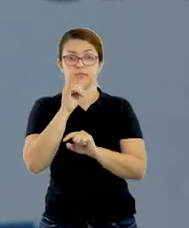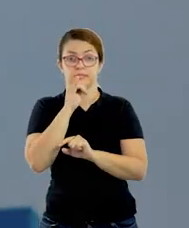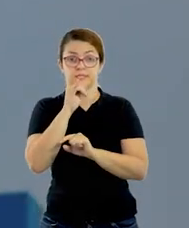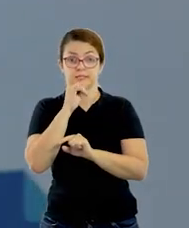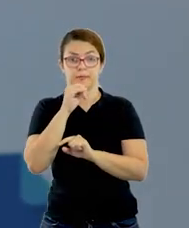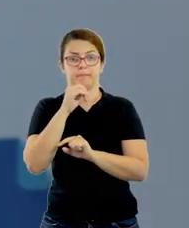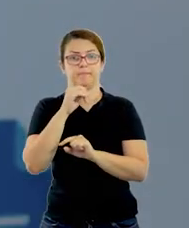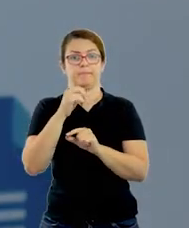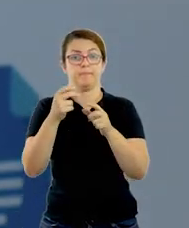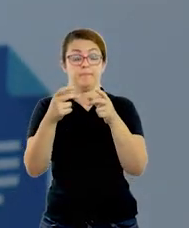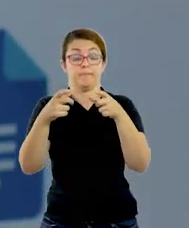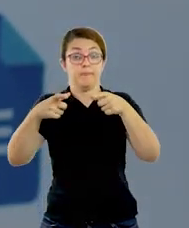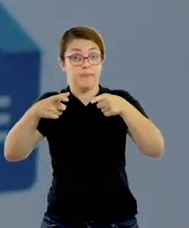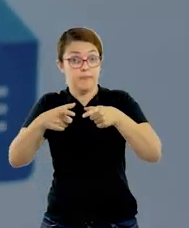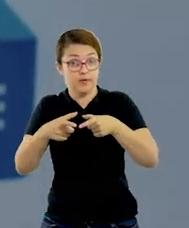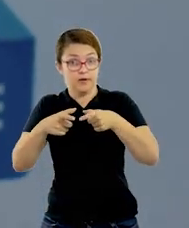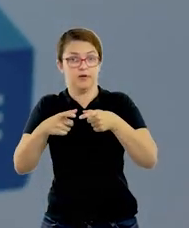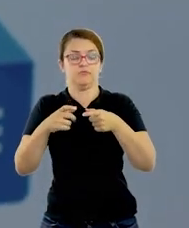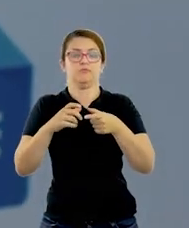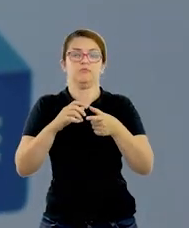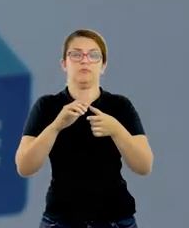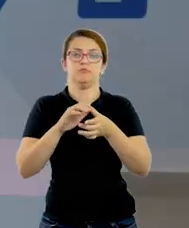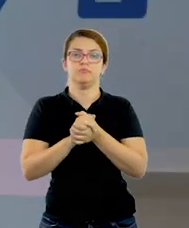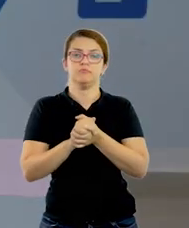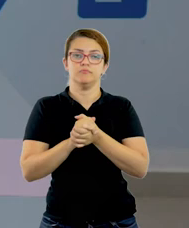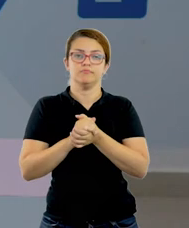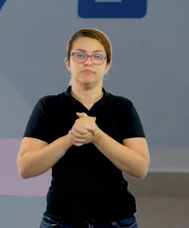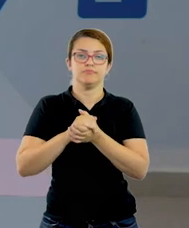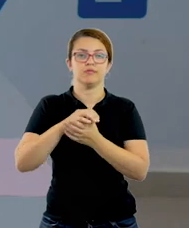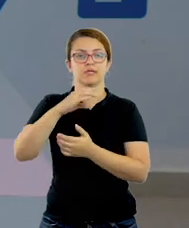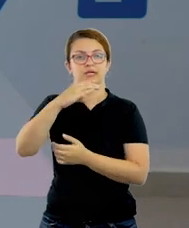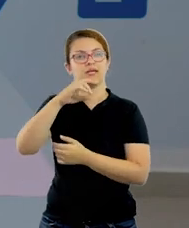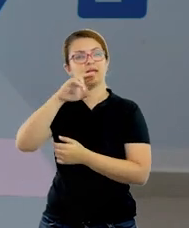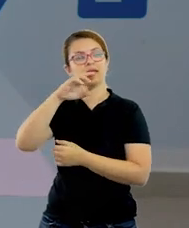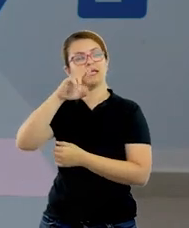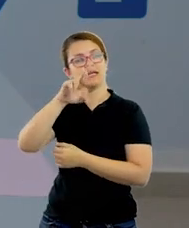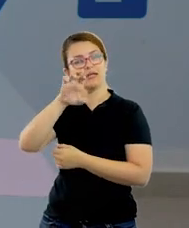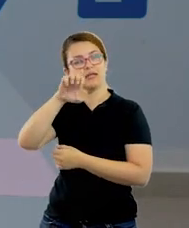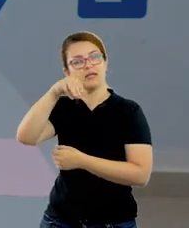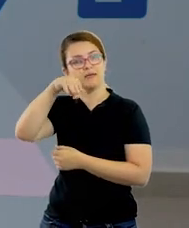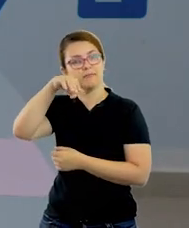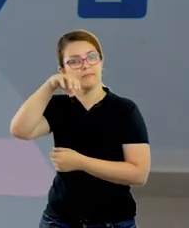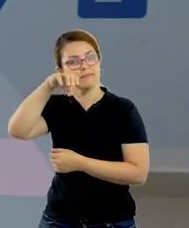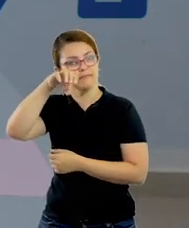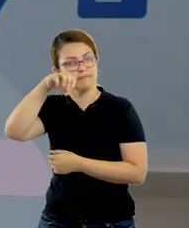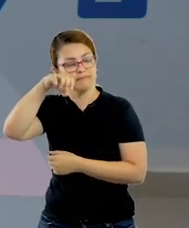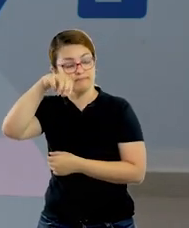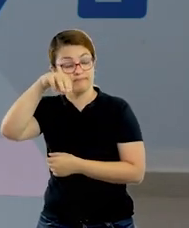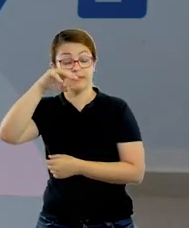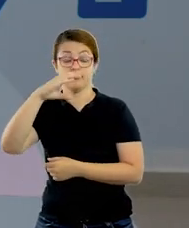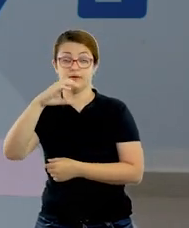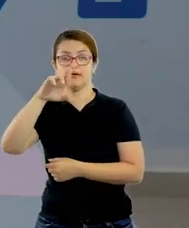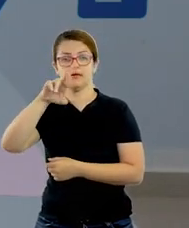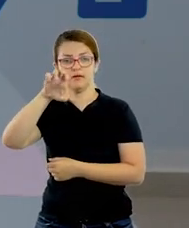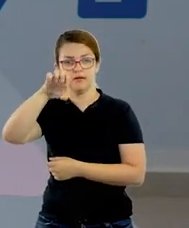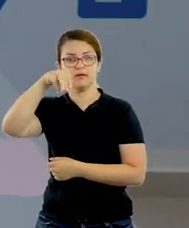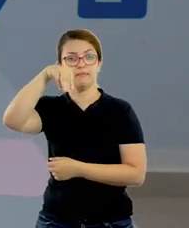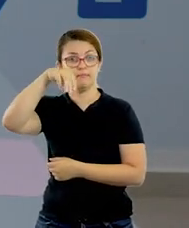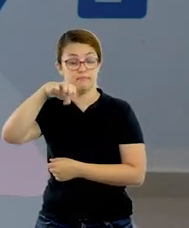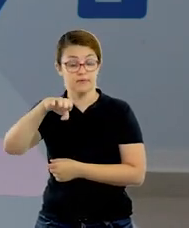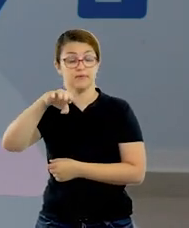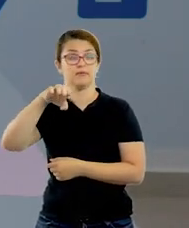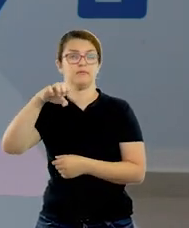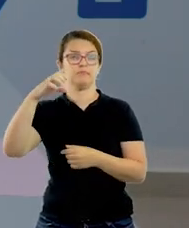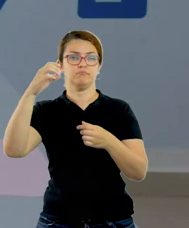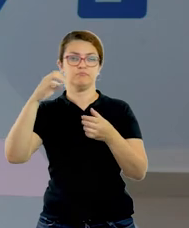como por exemplo prato creme só que ao invés de criarem uma lista vocês vão